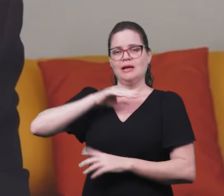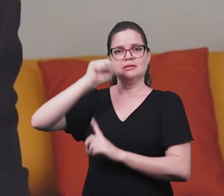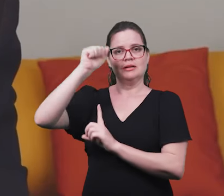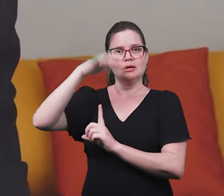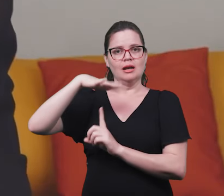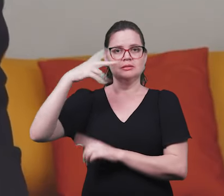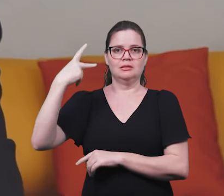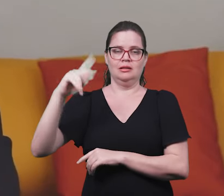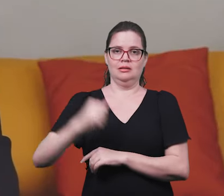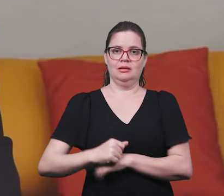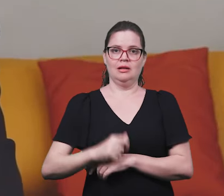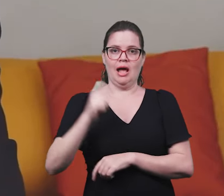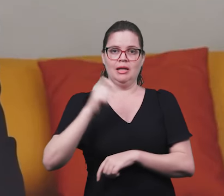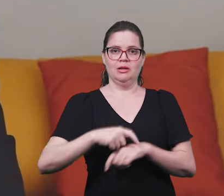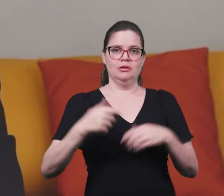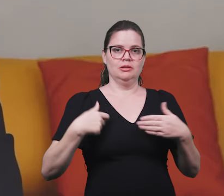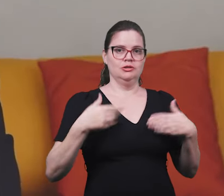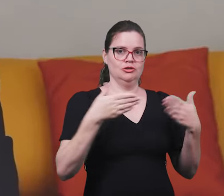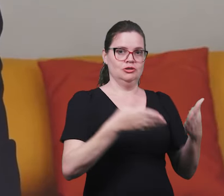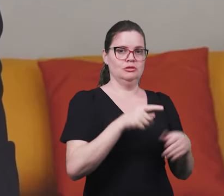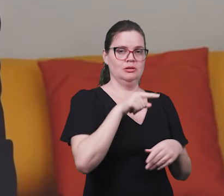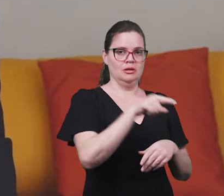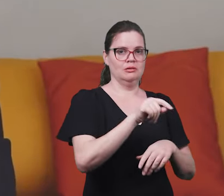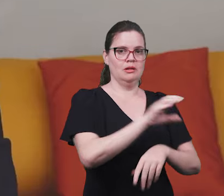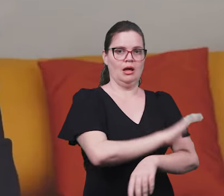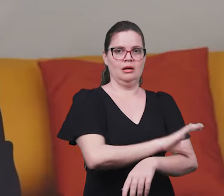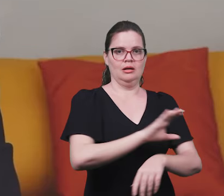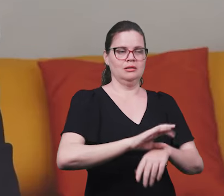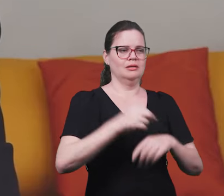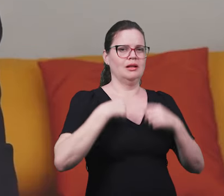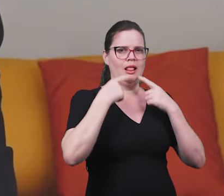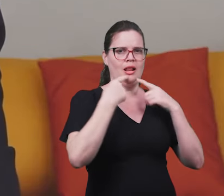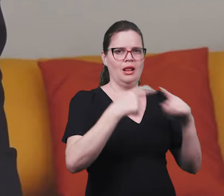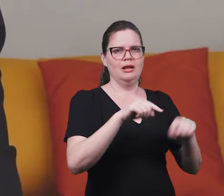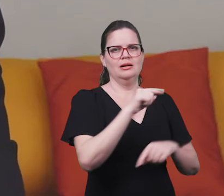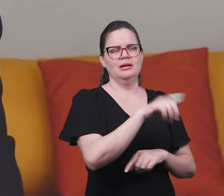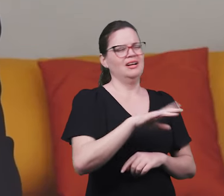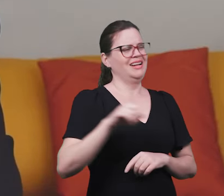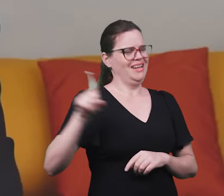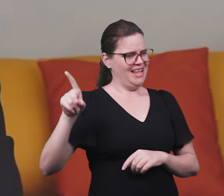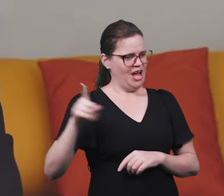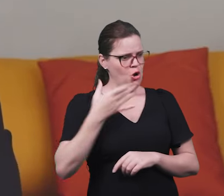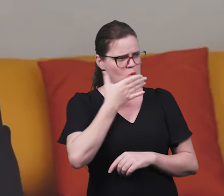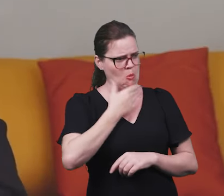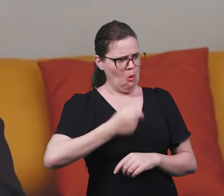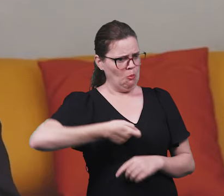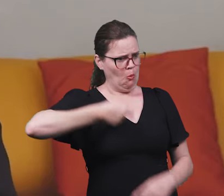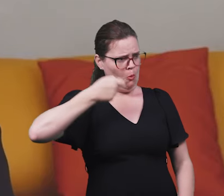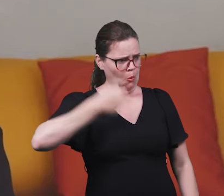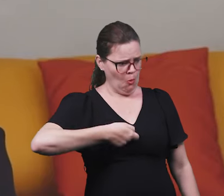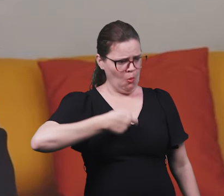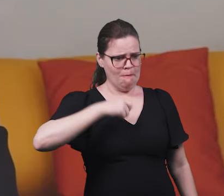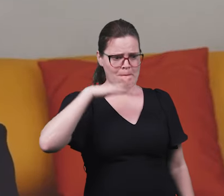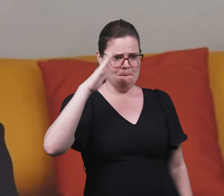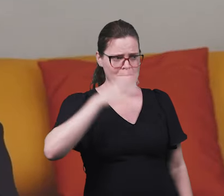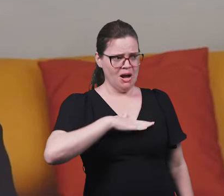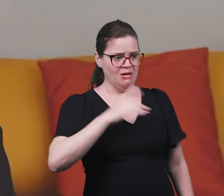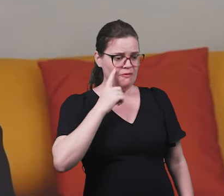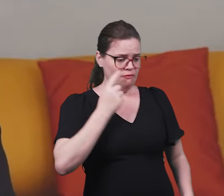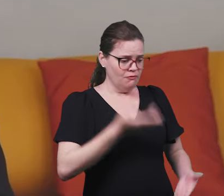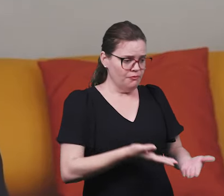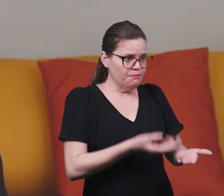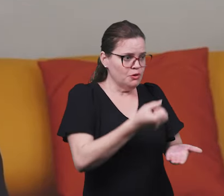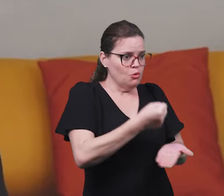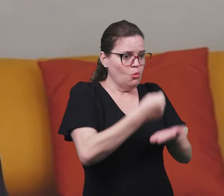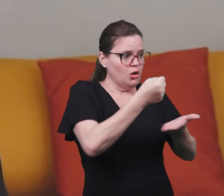chegaram a Canaã, falaram mal de José e Jacó. Reclamaram com o pai. Não, ele nos tratou muito mal, ainda colocou o dinheiro